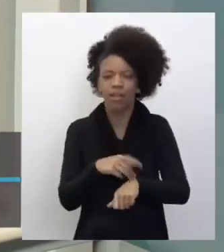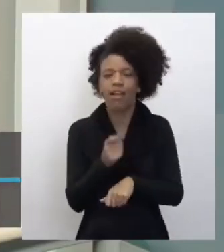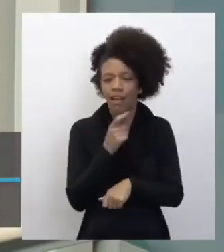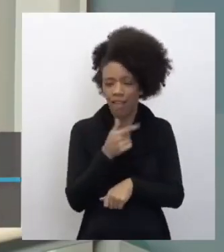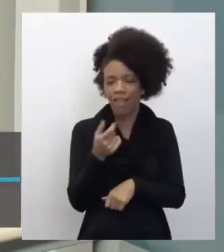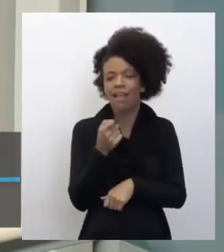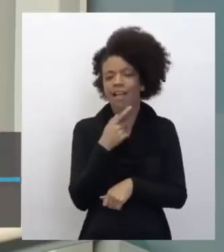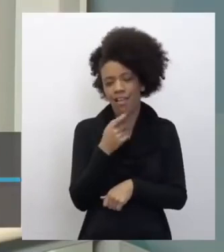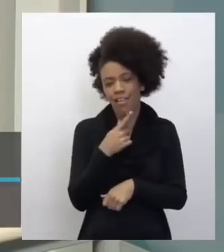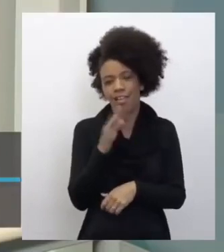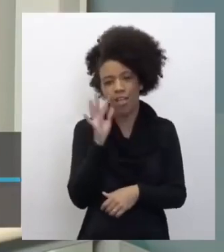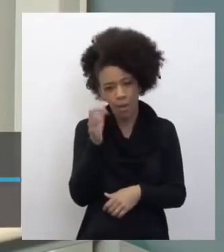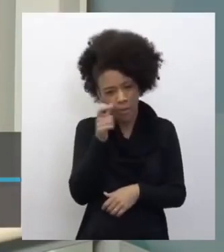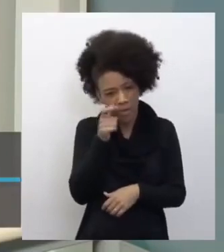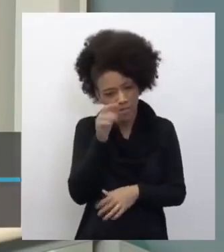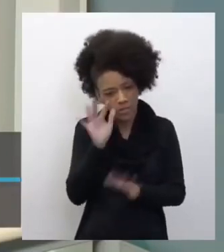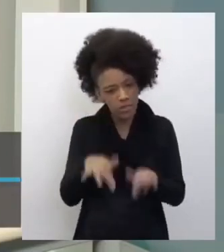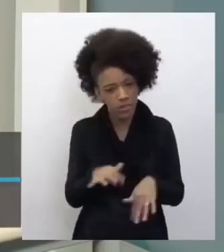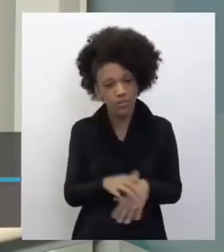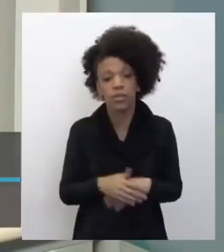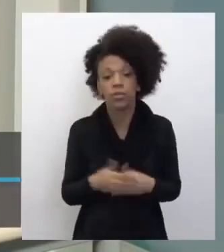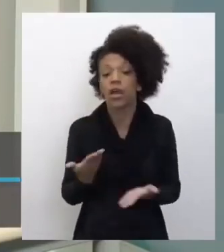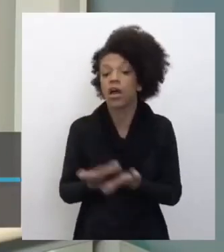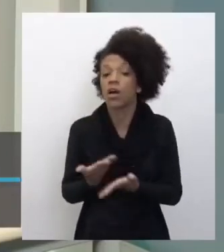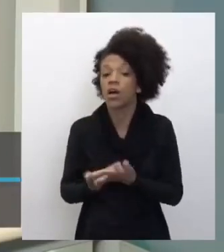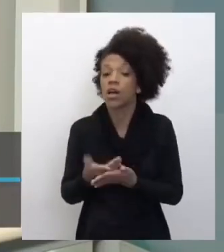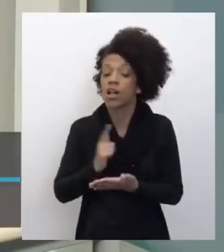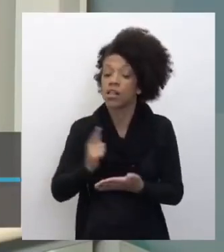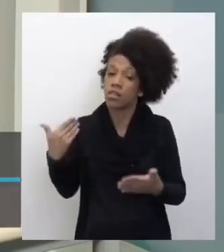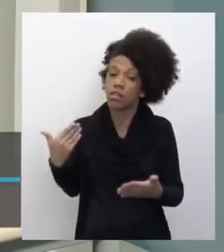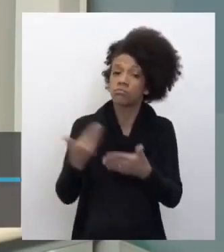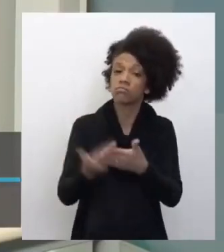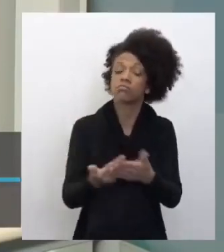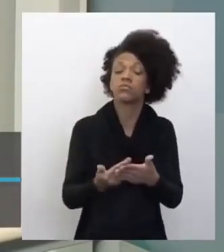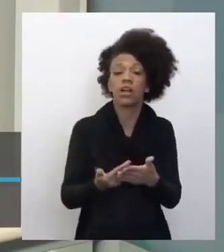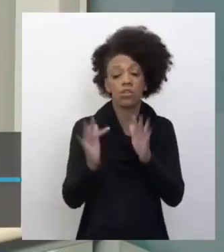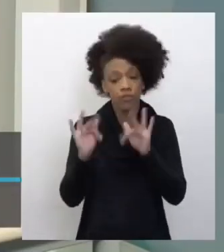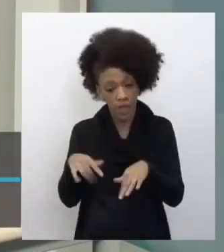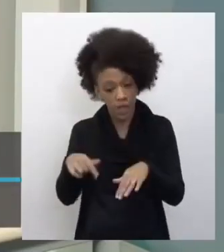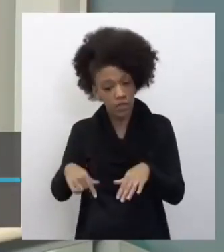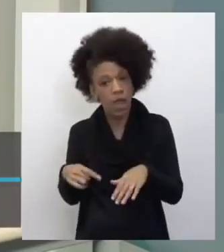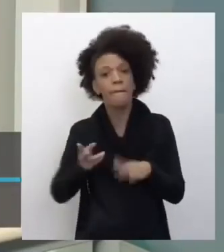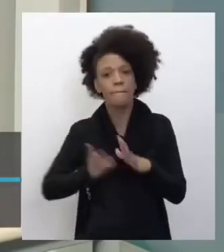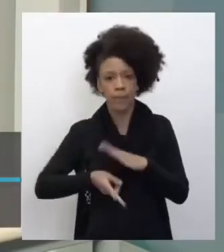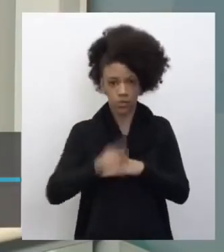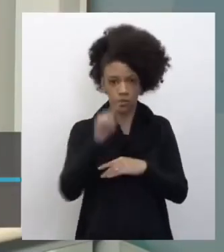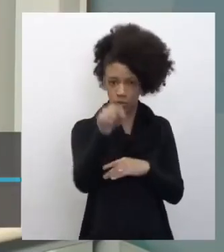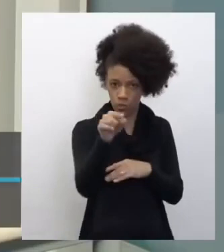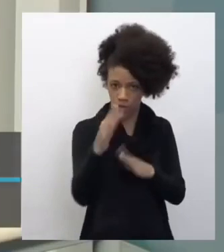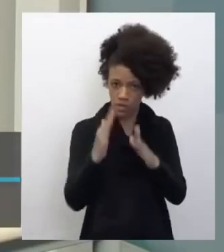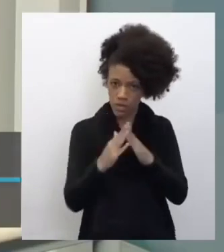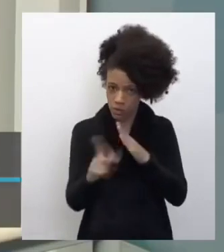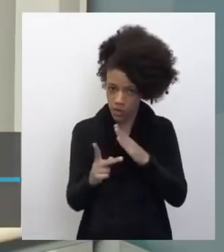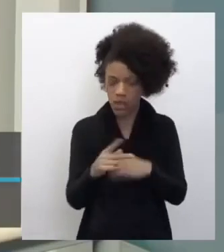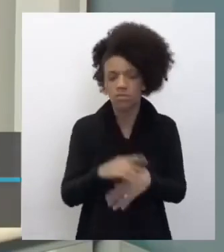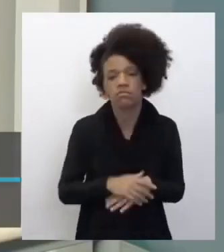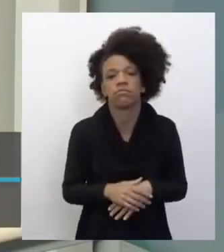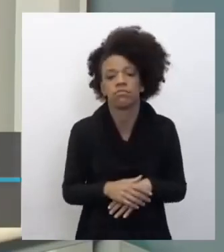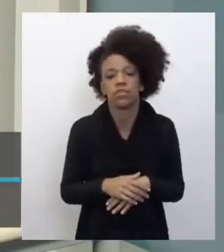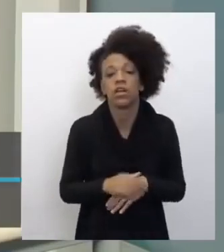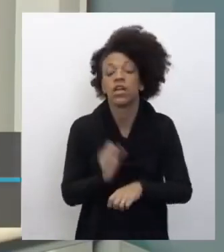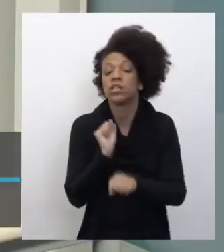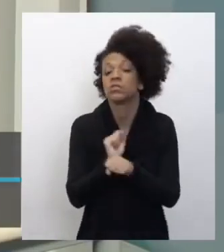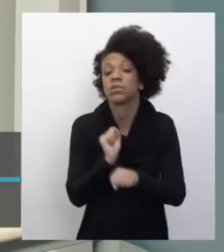até o final, vai rever. É aquilo, a nossa aula tem prosseguimento depois que termina aqui, tá certo? Os estudos continuam. Tô